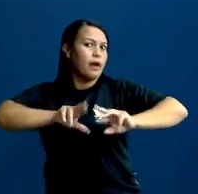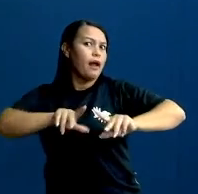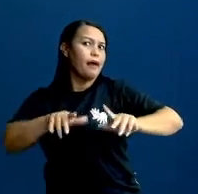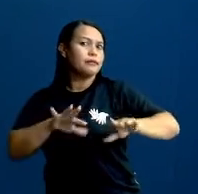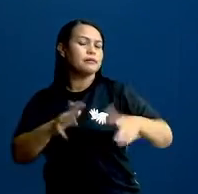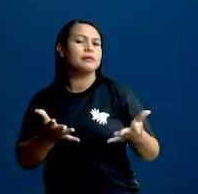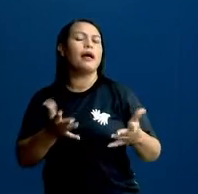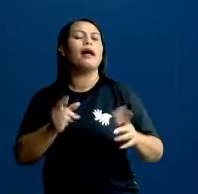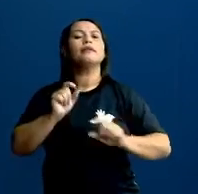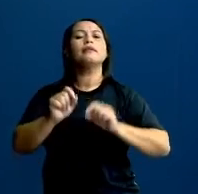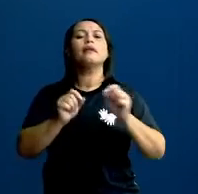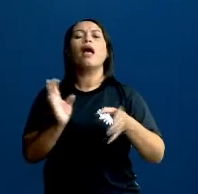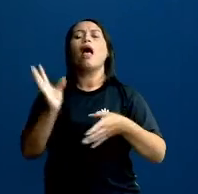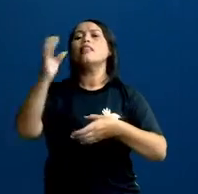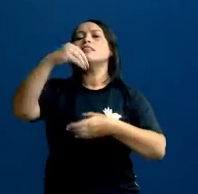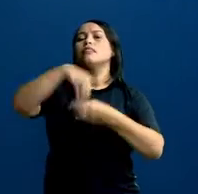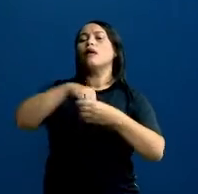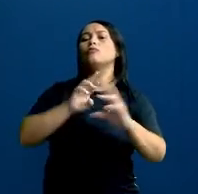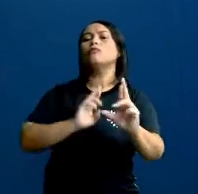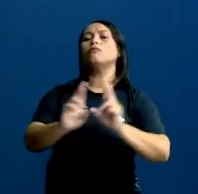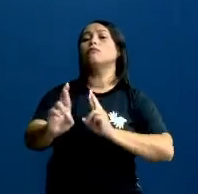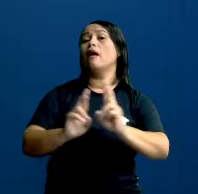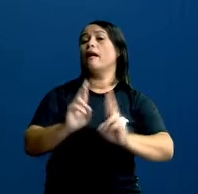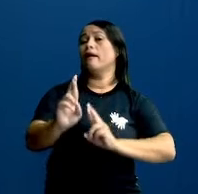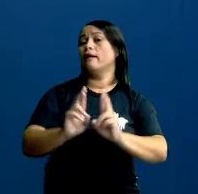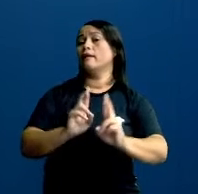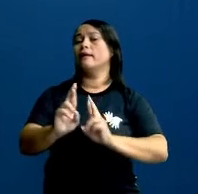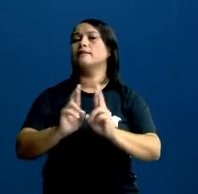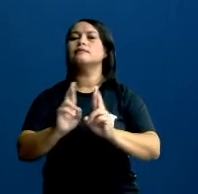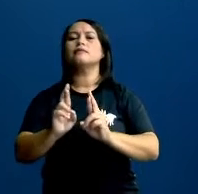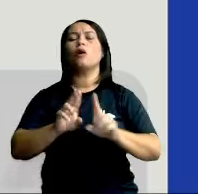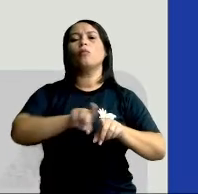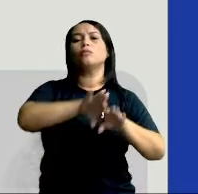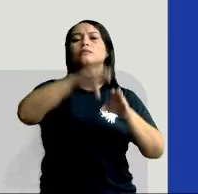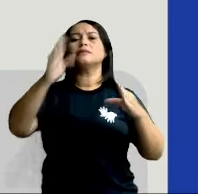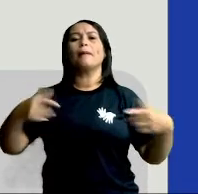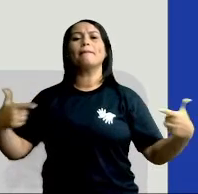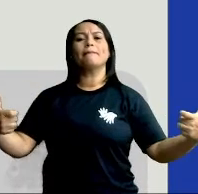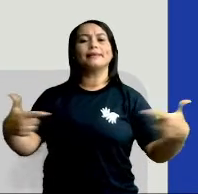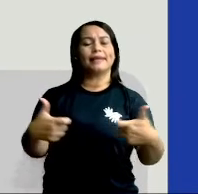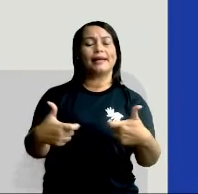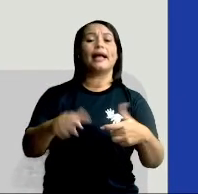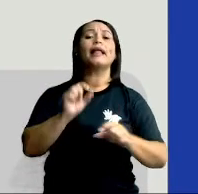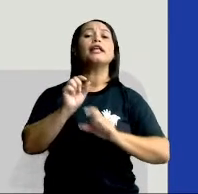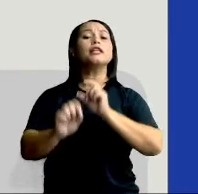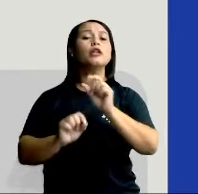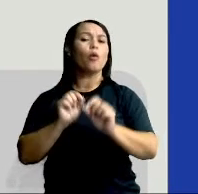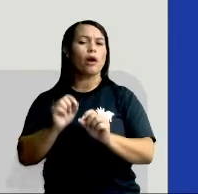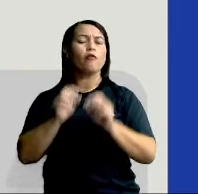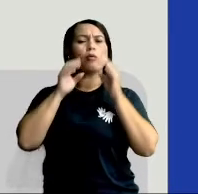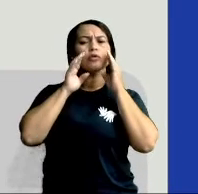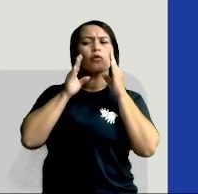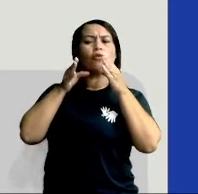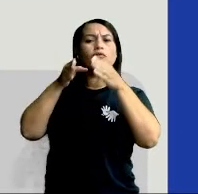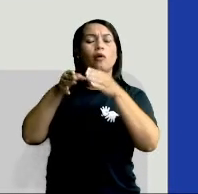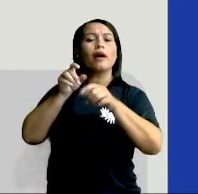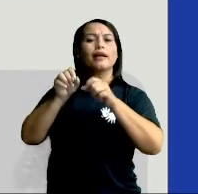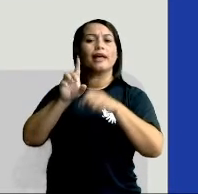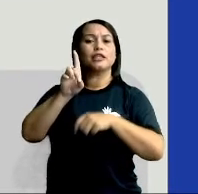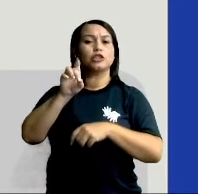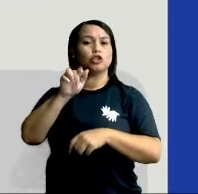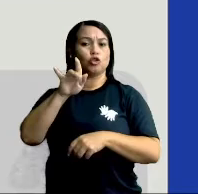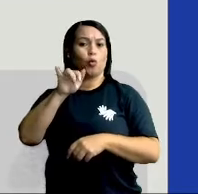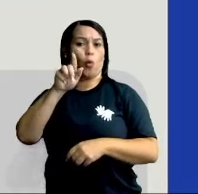diferenciada, dentro da relação da batalha. Mas aí vamos focar mais ainda em